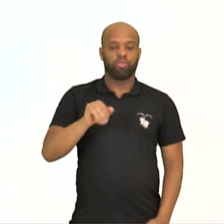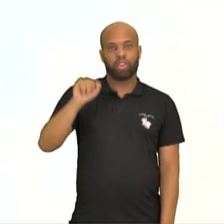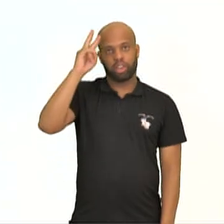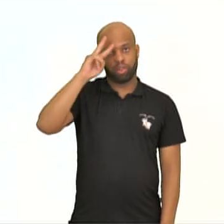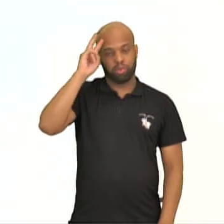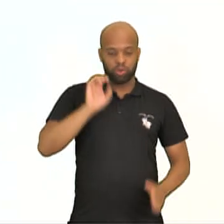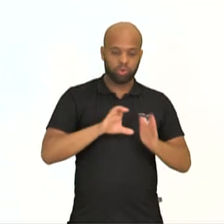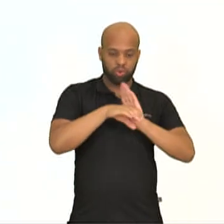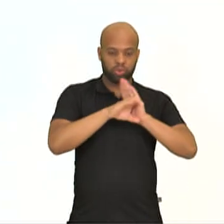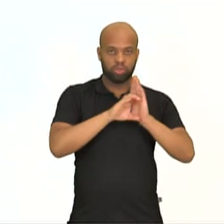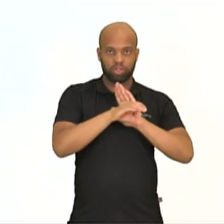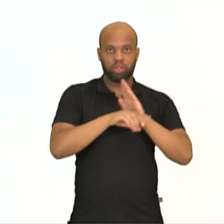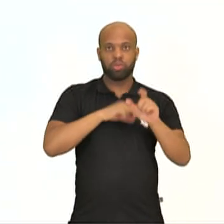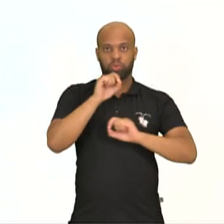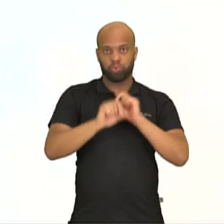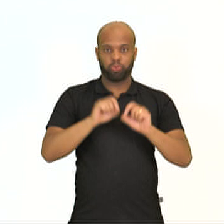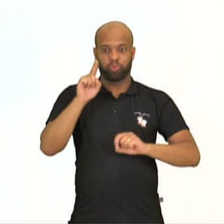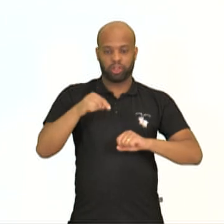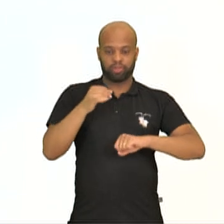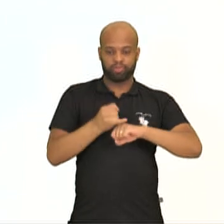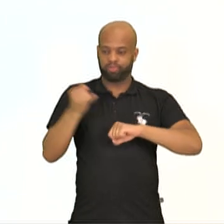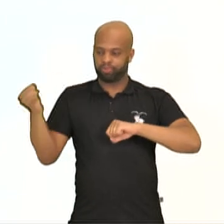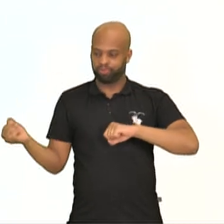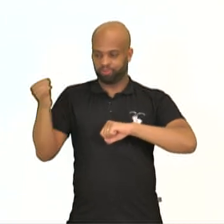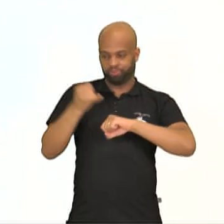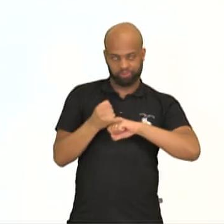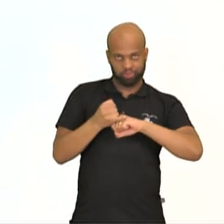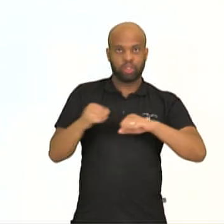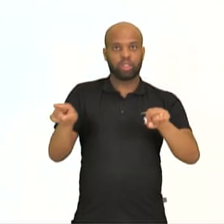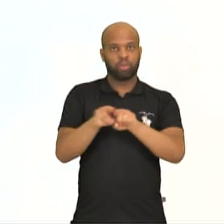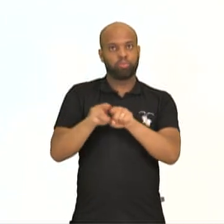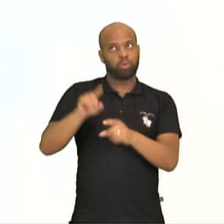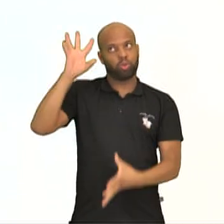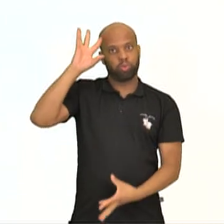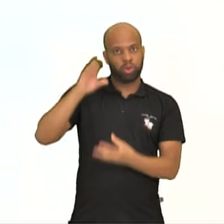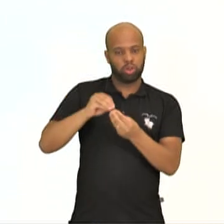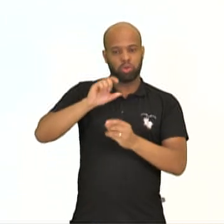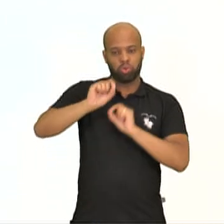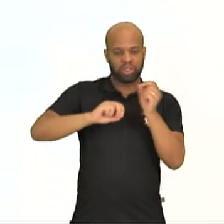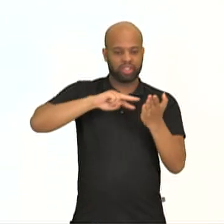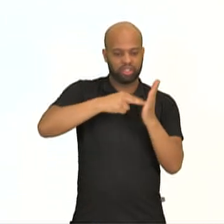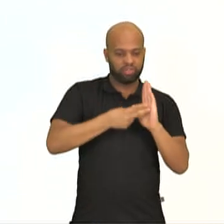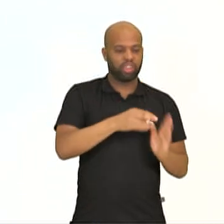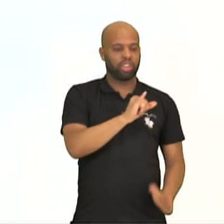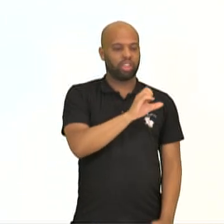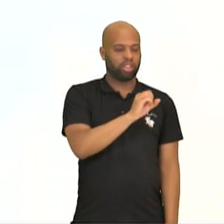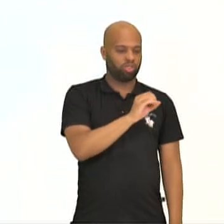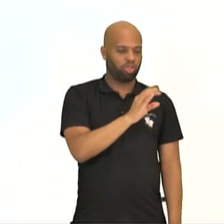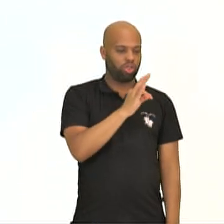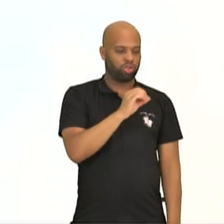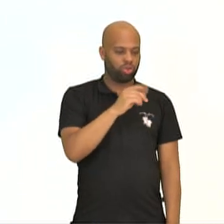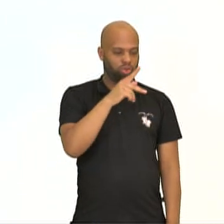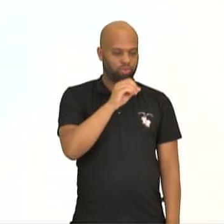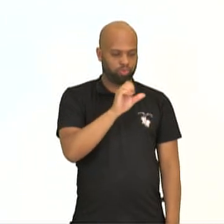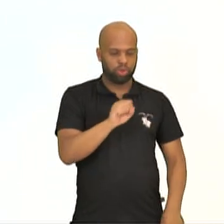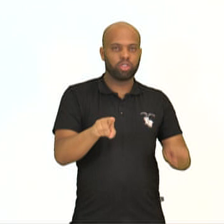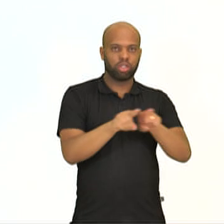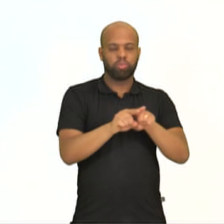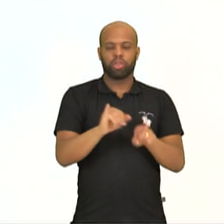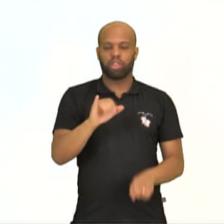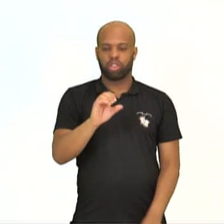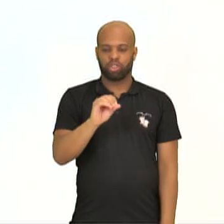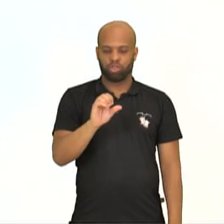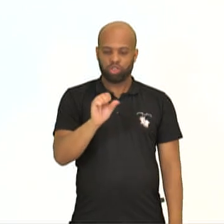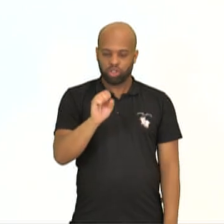o conceito de cátions e ânions, compreender os conceitos de isótopos, isóbaros, isótonos e isoeletrônicos